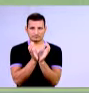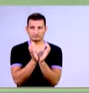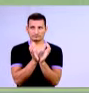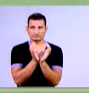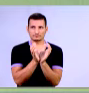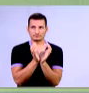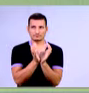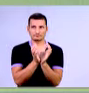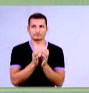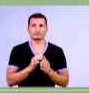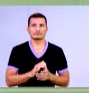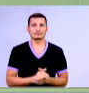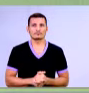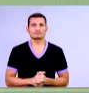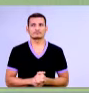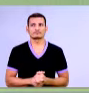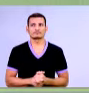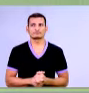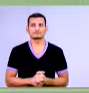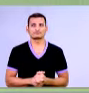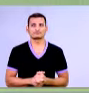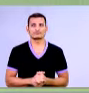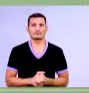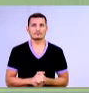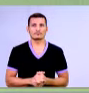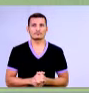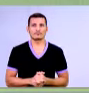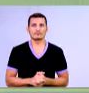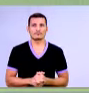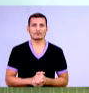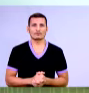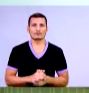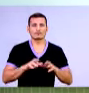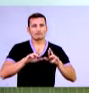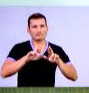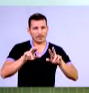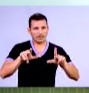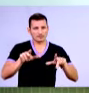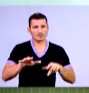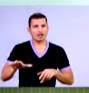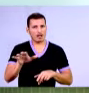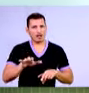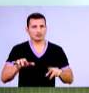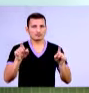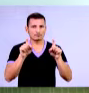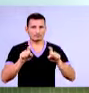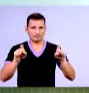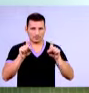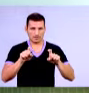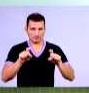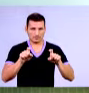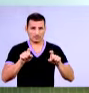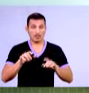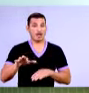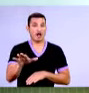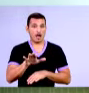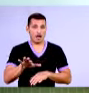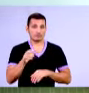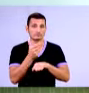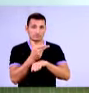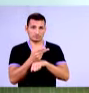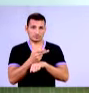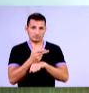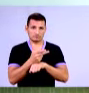equipe. Então, como várias áreas da computação, a área de multimídia é uma área que ressalta muito